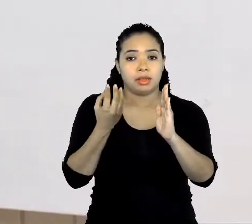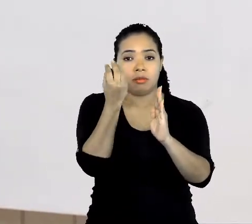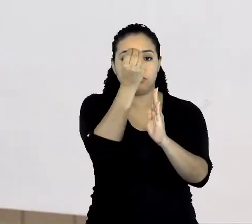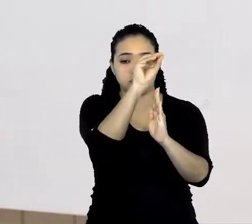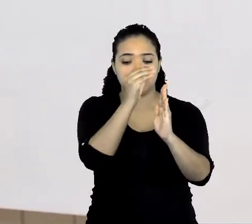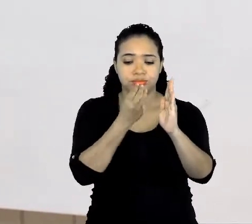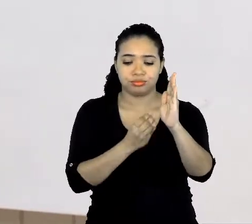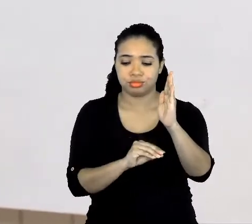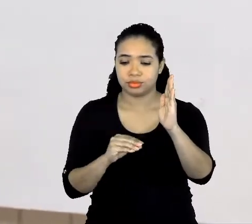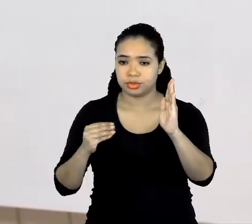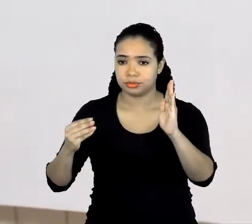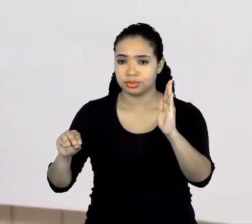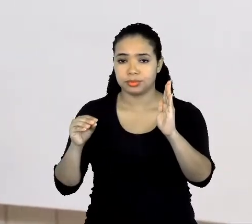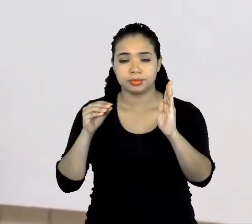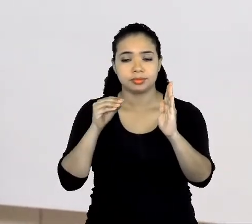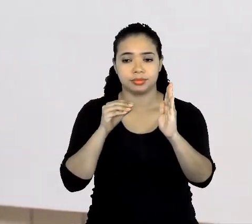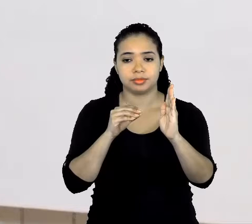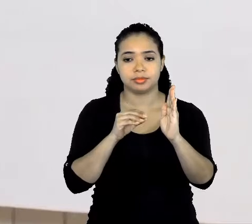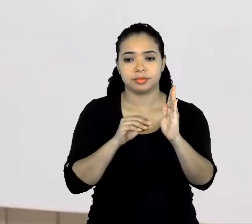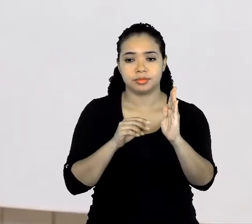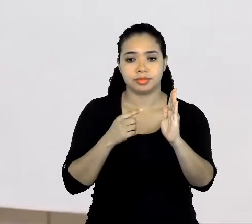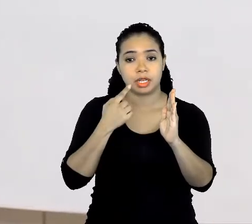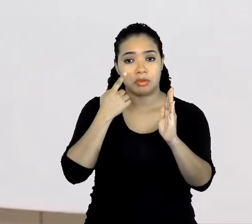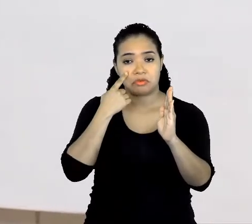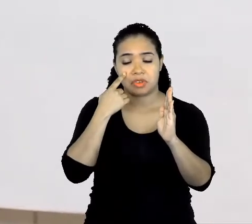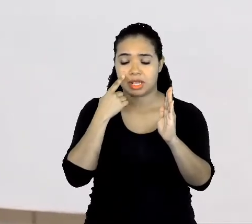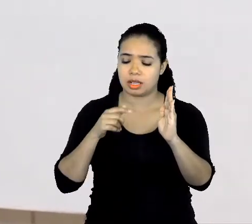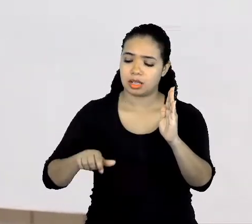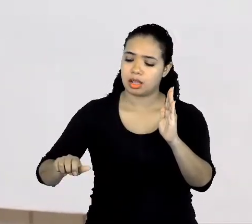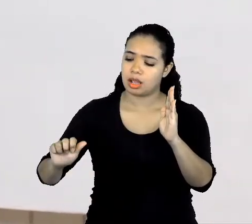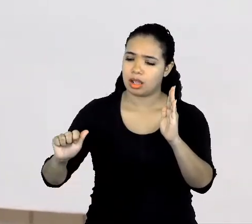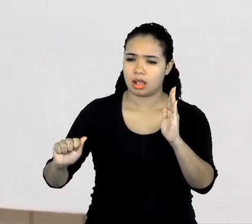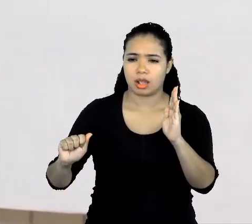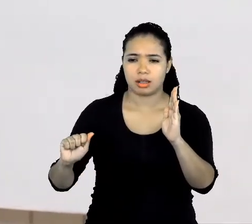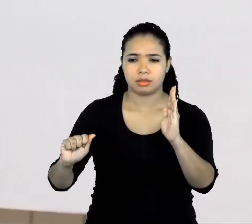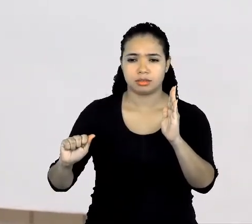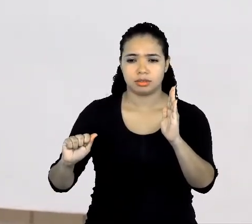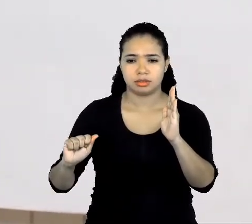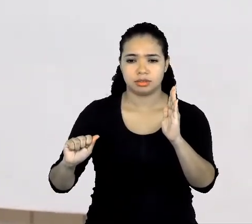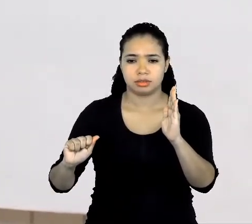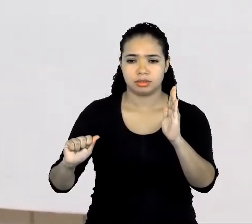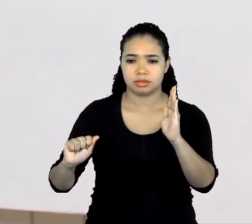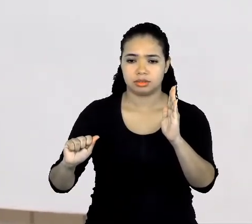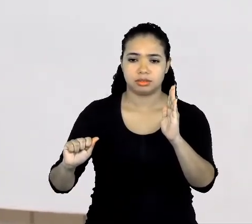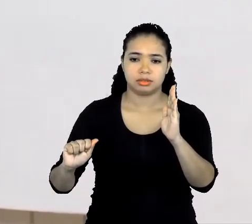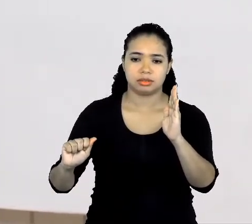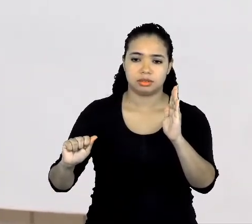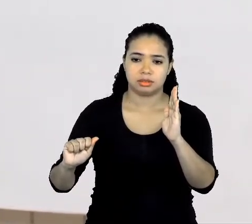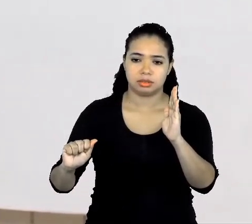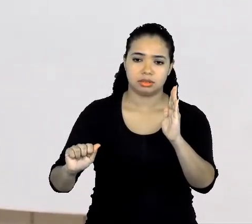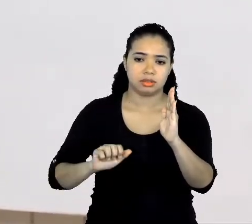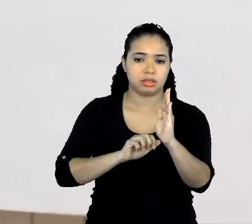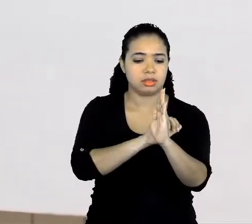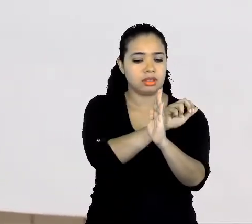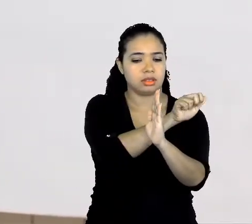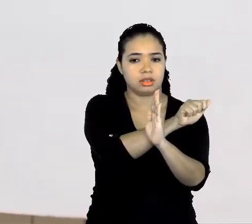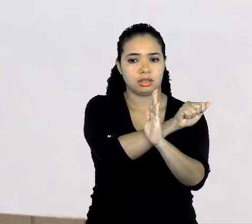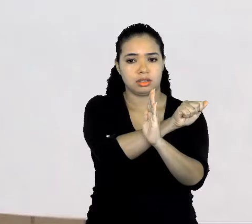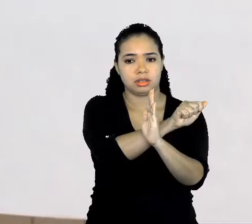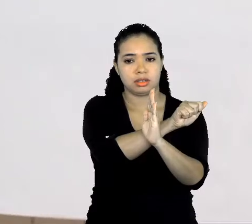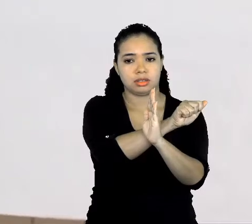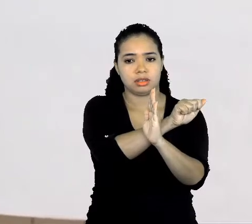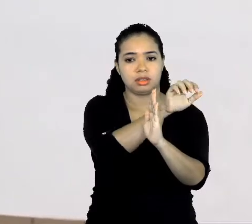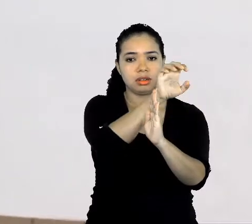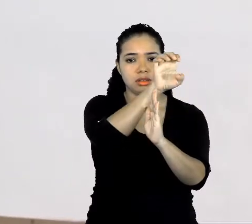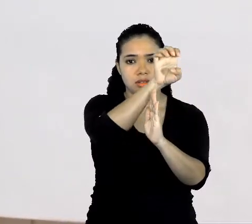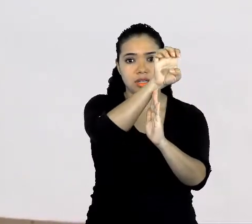importantes. Não é isso? Se esse ponto é o A, essa reta eu vou chamar de Azinho. O E eu vou chamar de E minúsculo e o